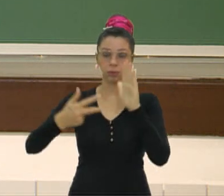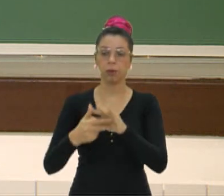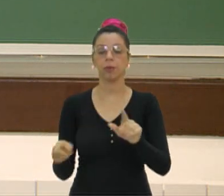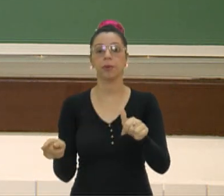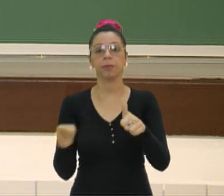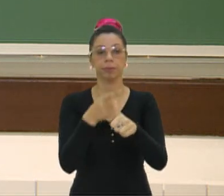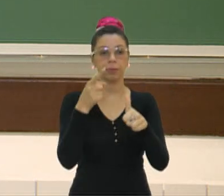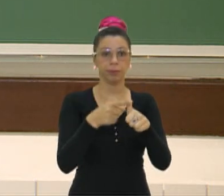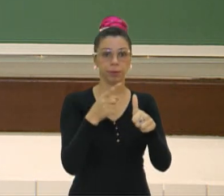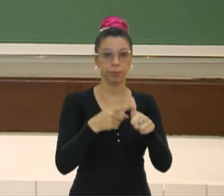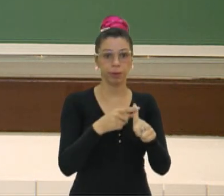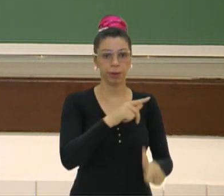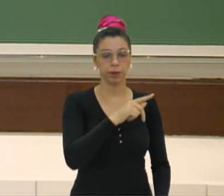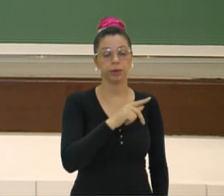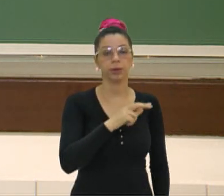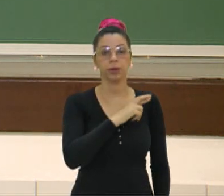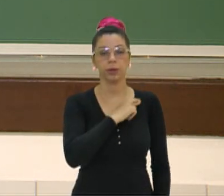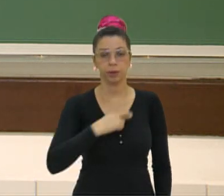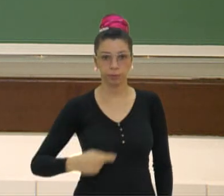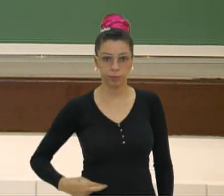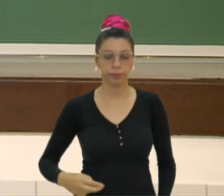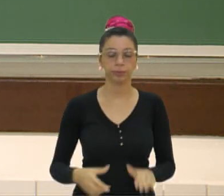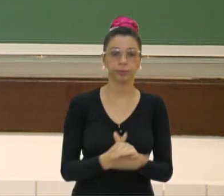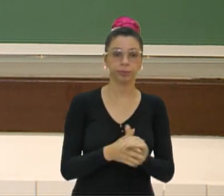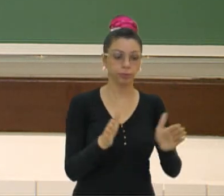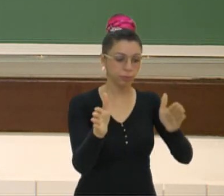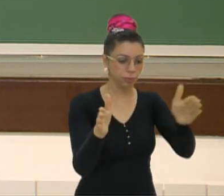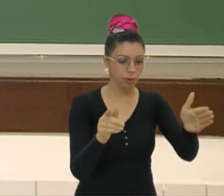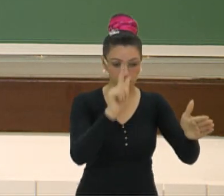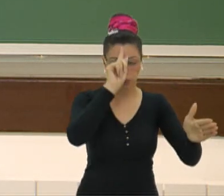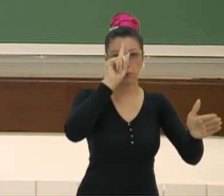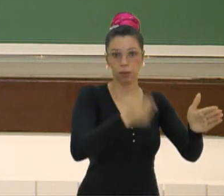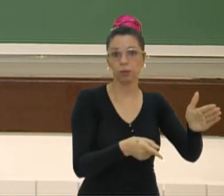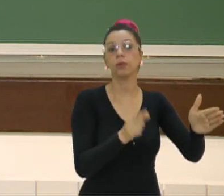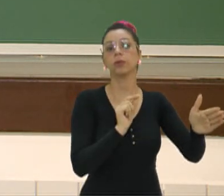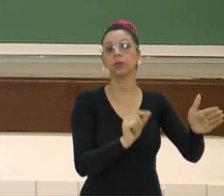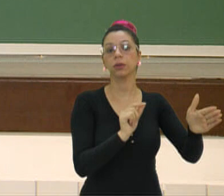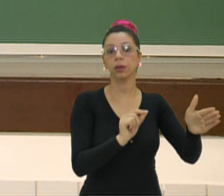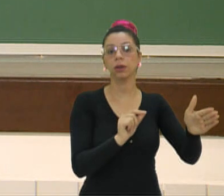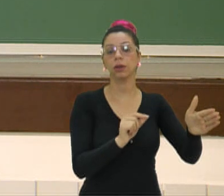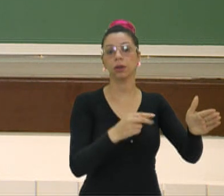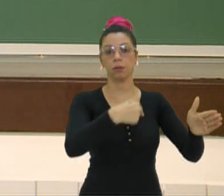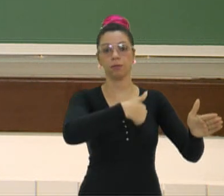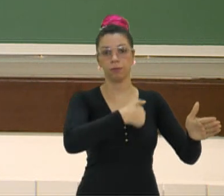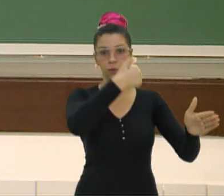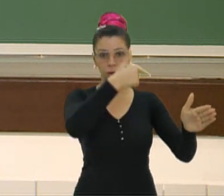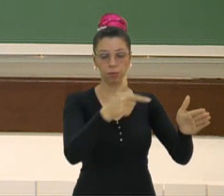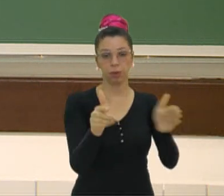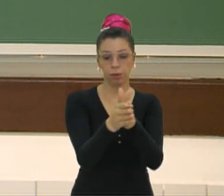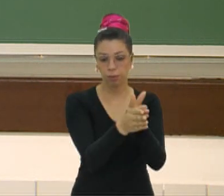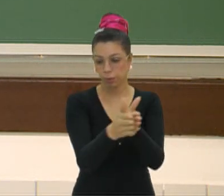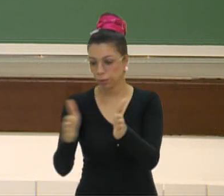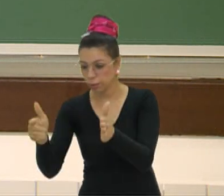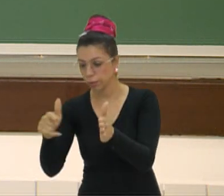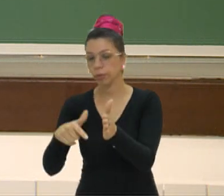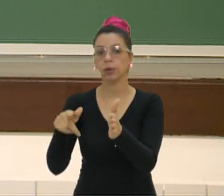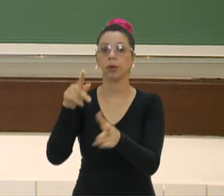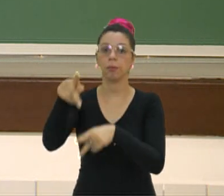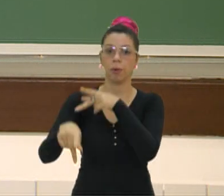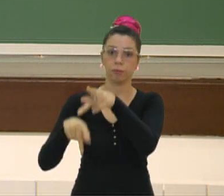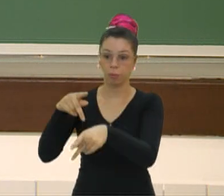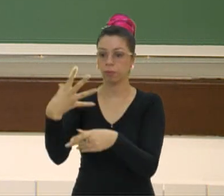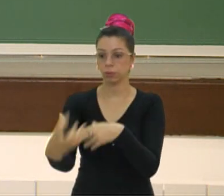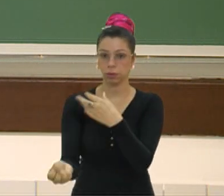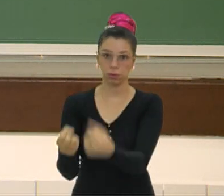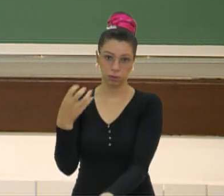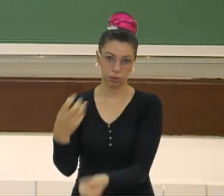república, um período de ditadura varguista, um período de redemocratização caracterizado pelo populismo, que nós logo vamos